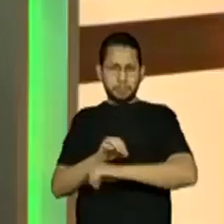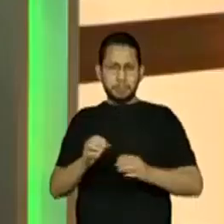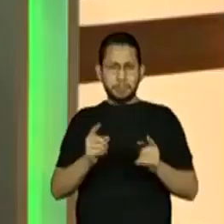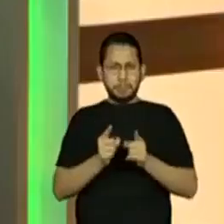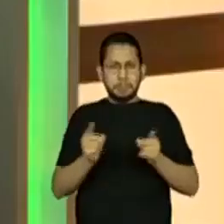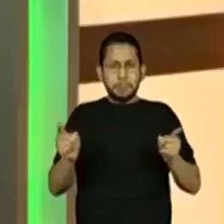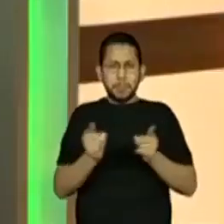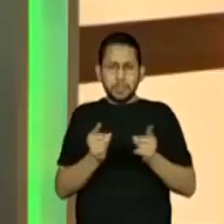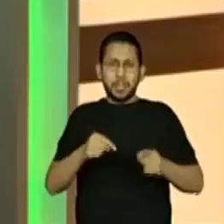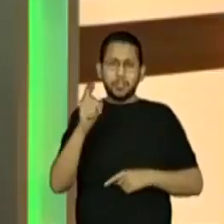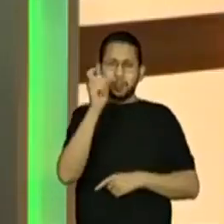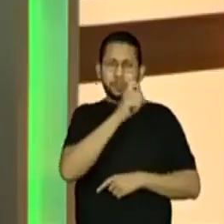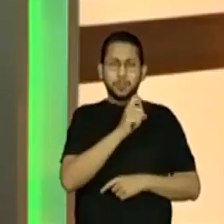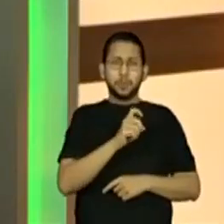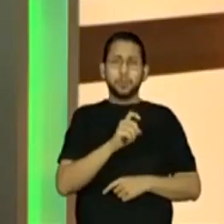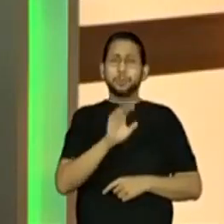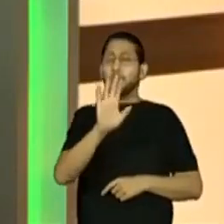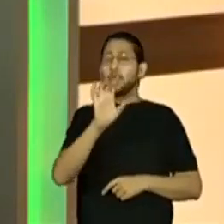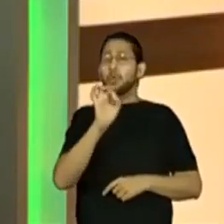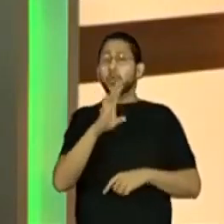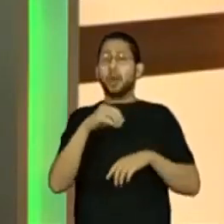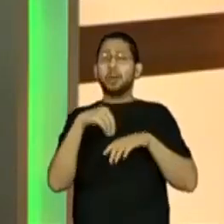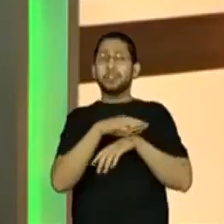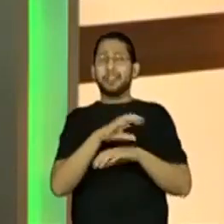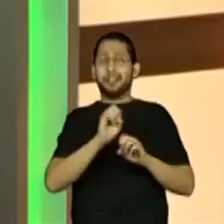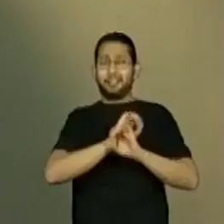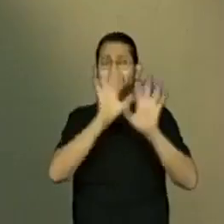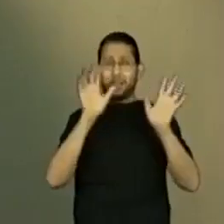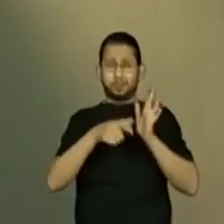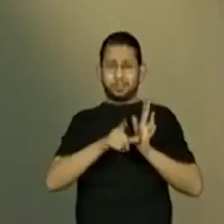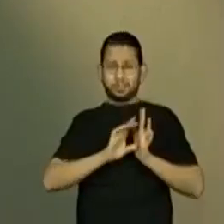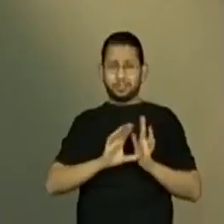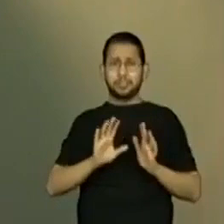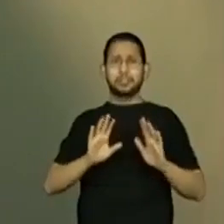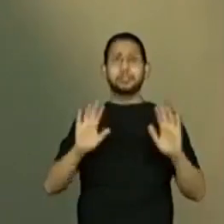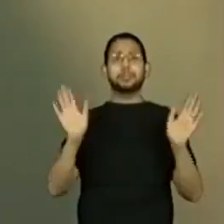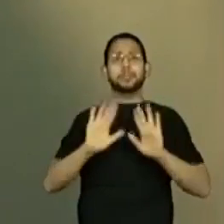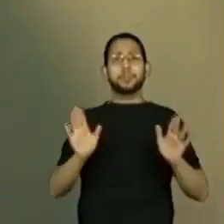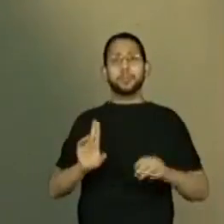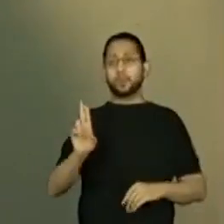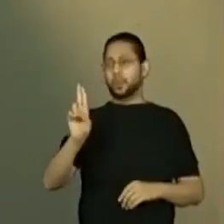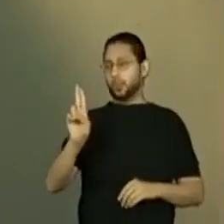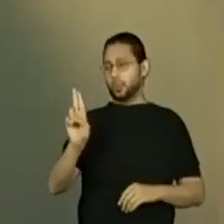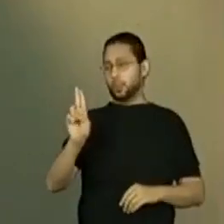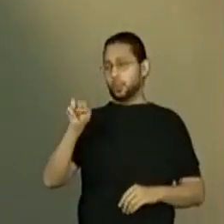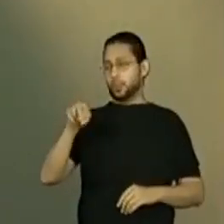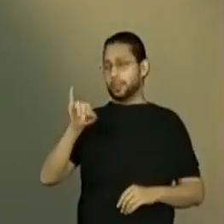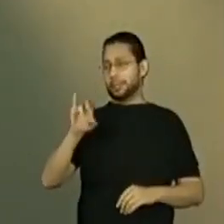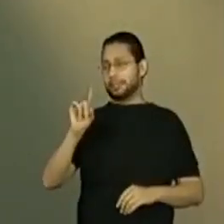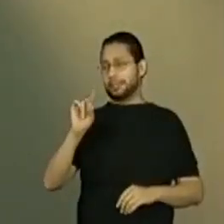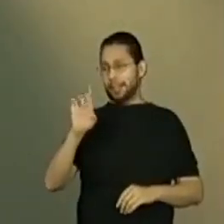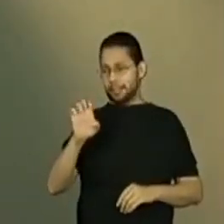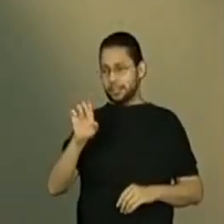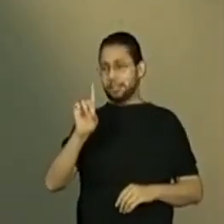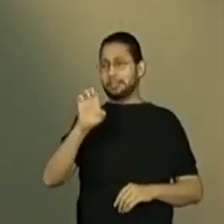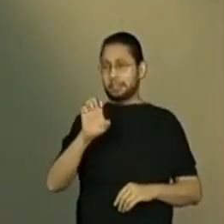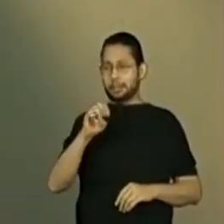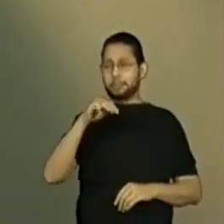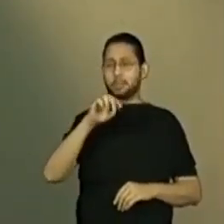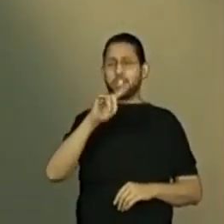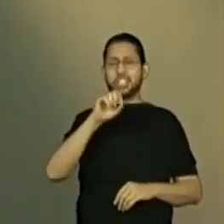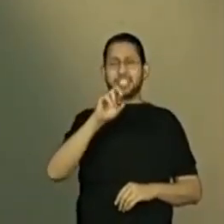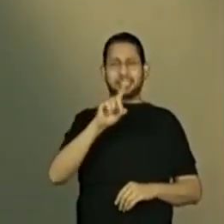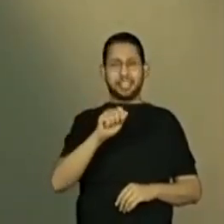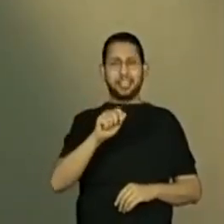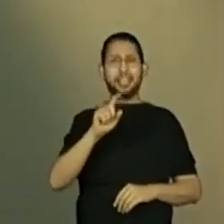mas vamos só deixar uma coisa clara antes? Claro. Gente, unidade de medida é aquilo que